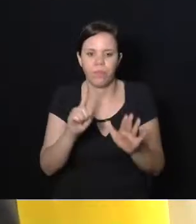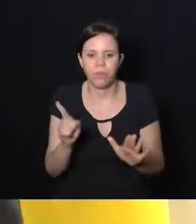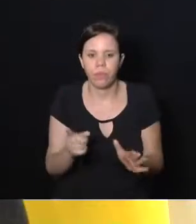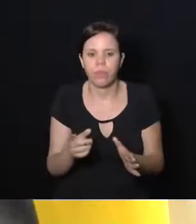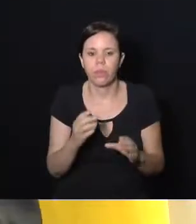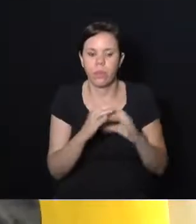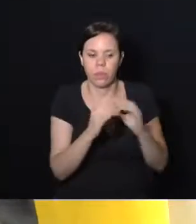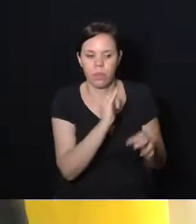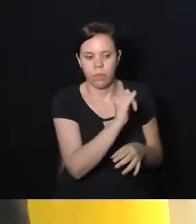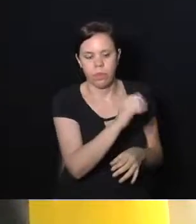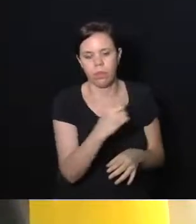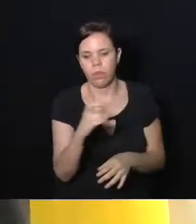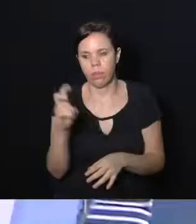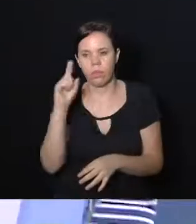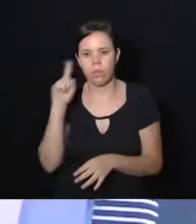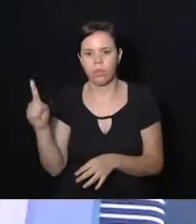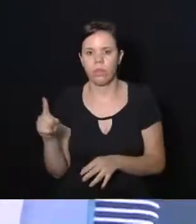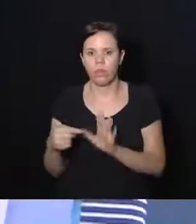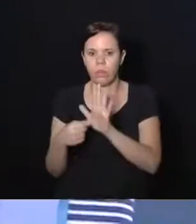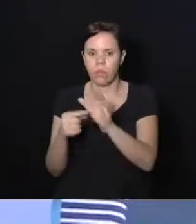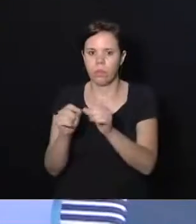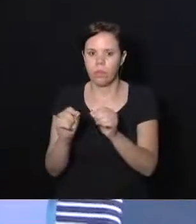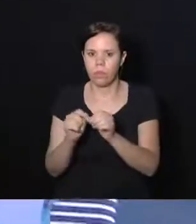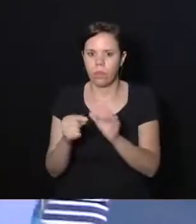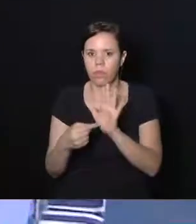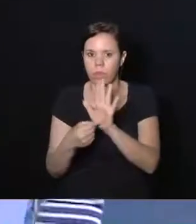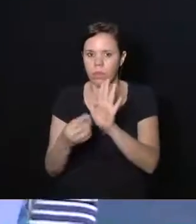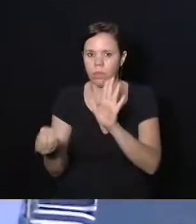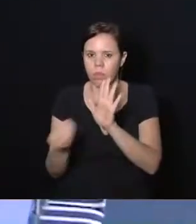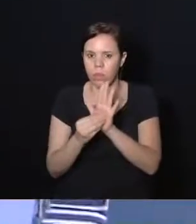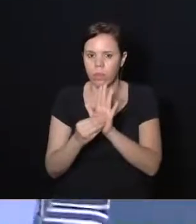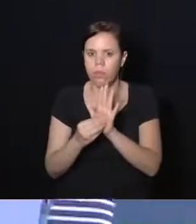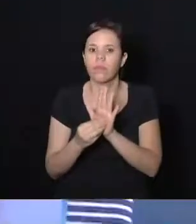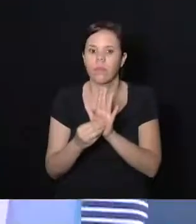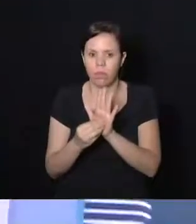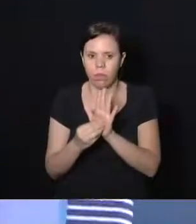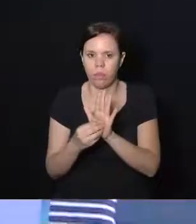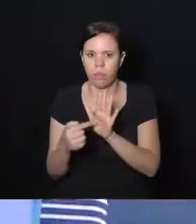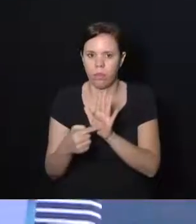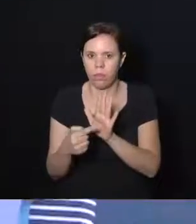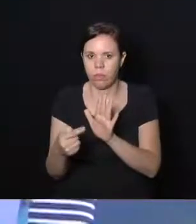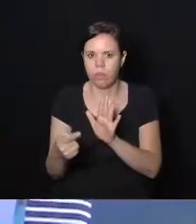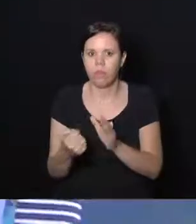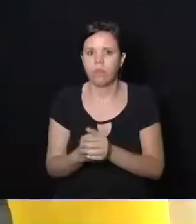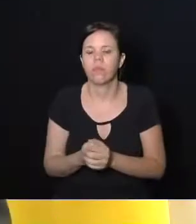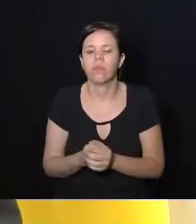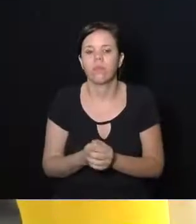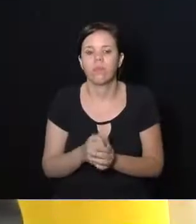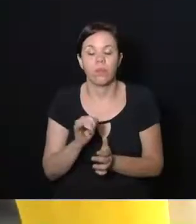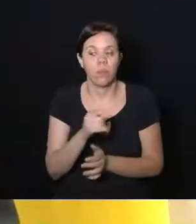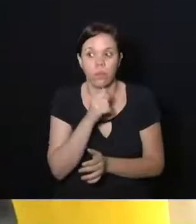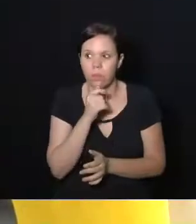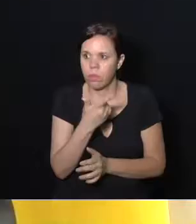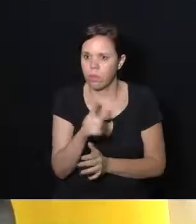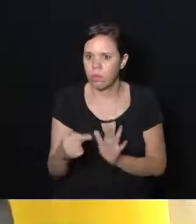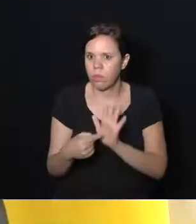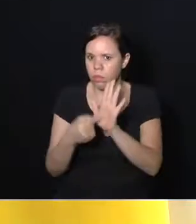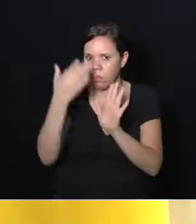comunicado que ele tem o prazo de 15 dias para apresentar a caderneta de vacinação. Se ele não